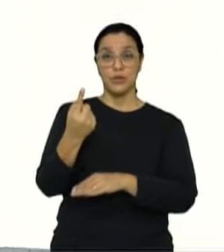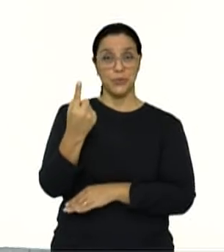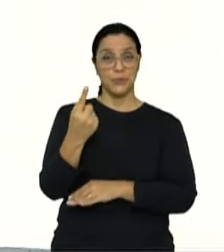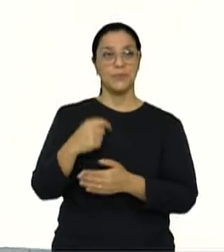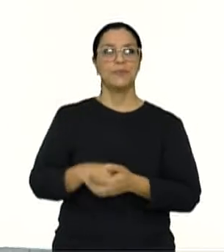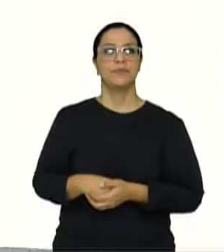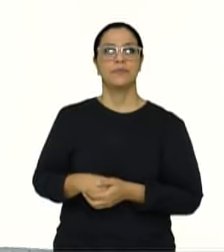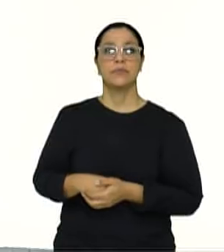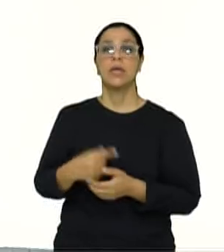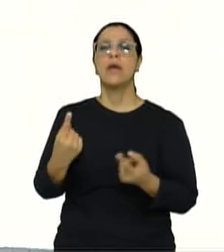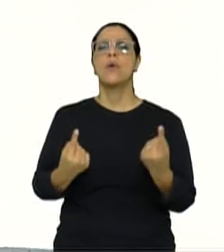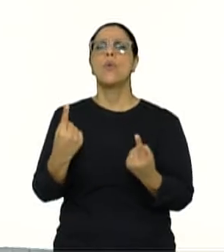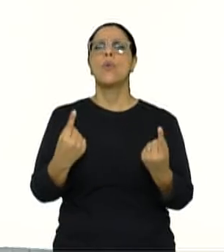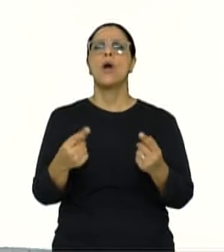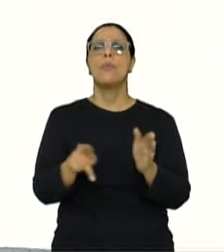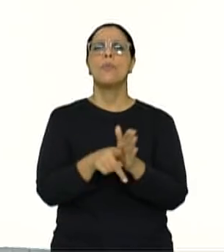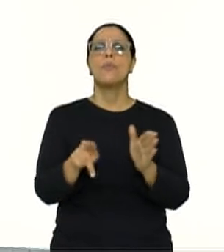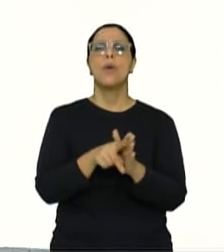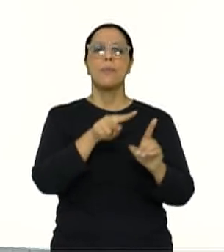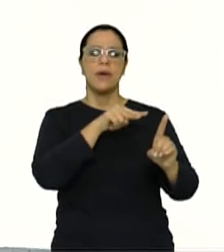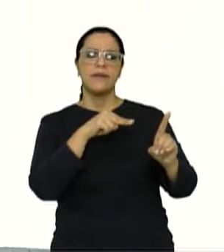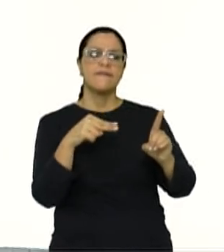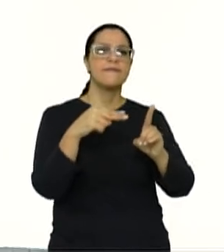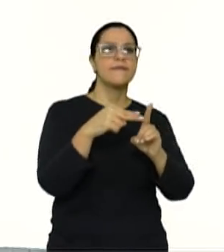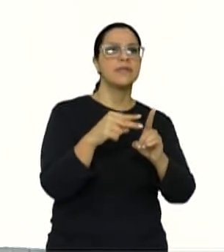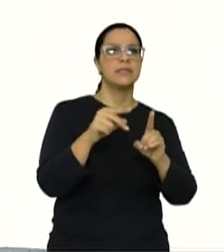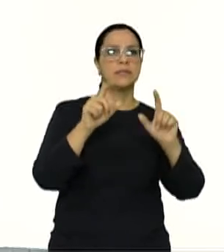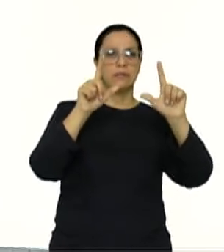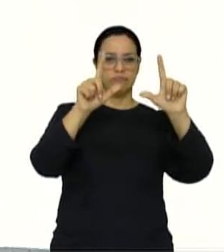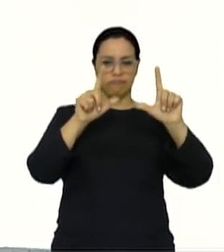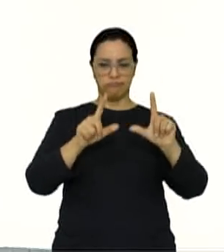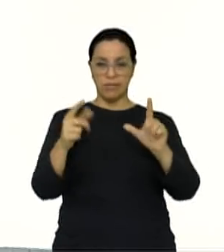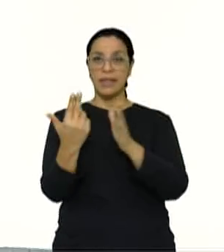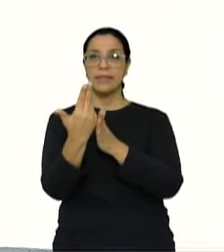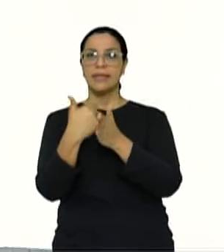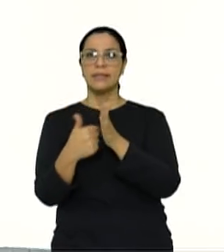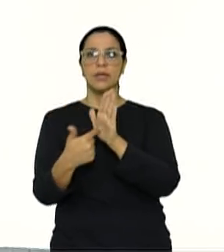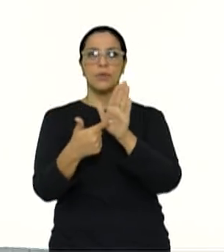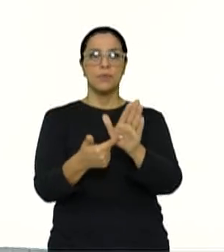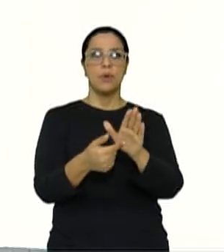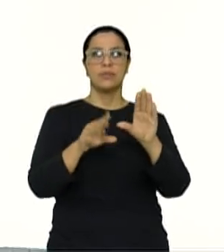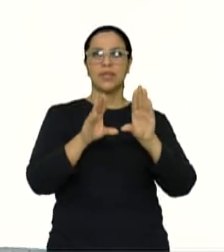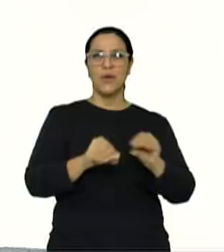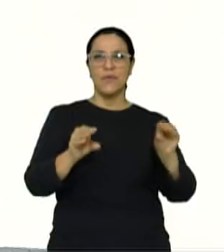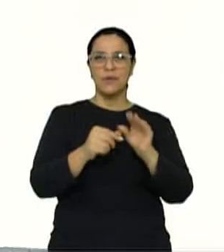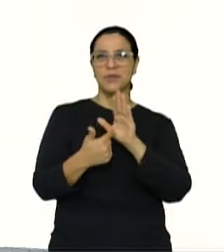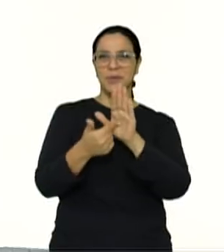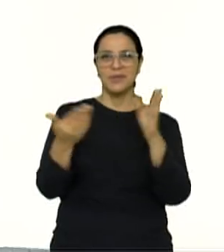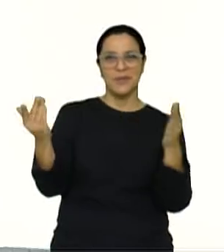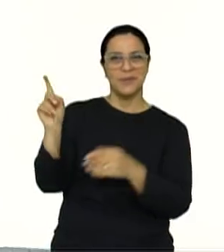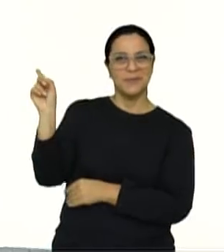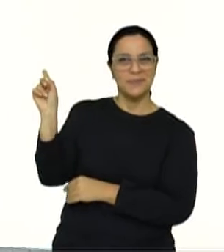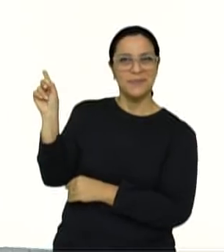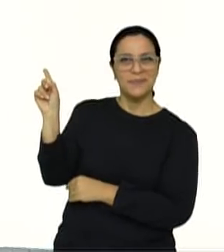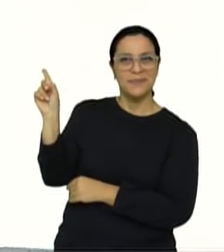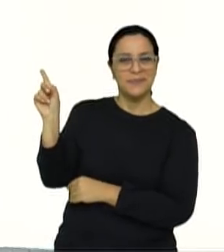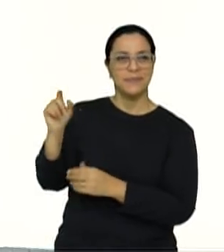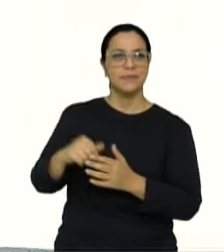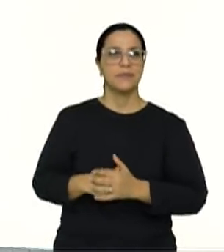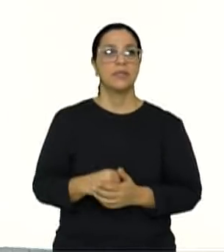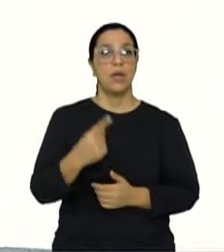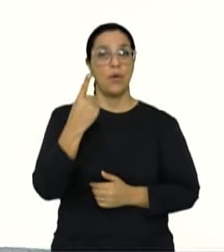praticando determine de qual vista se trata cada projeção da figura geométrica dada, ok?